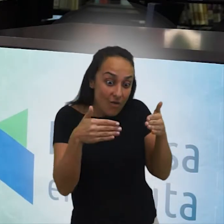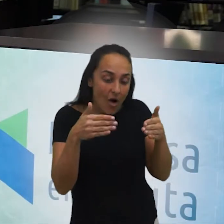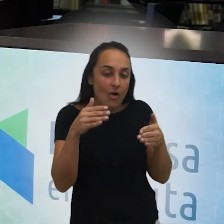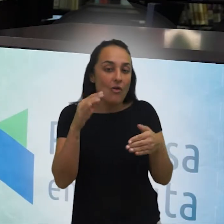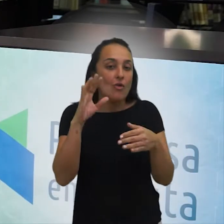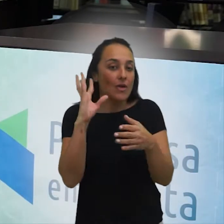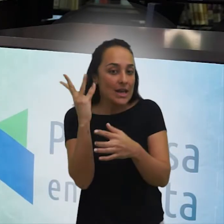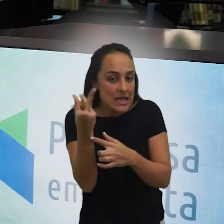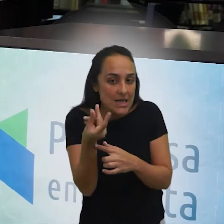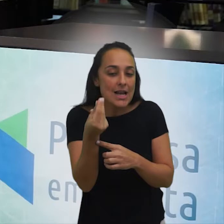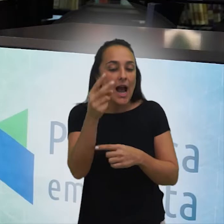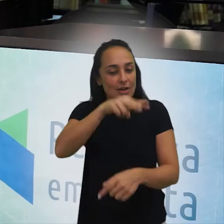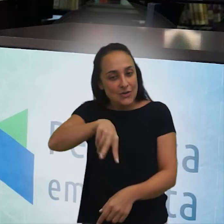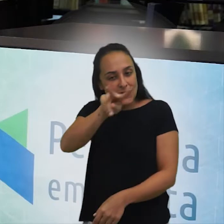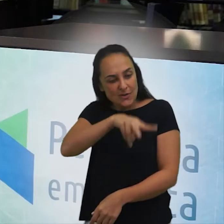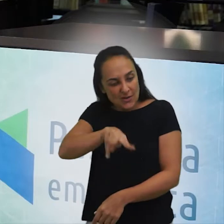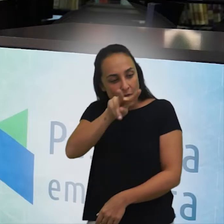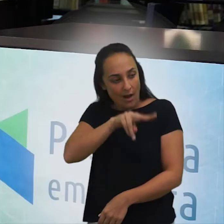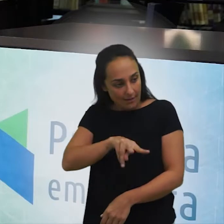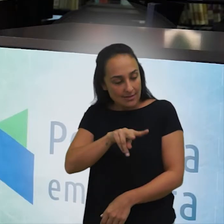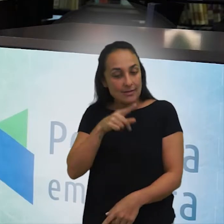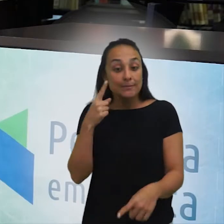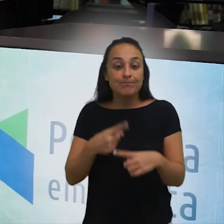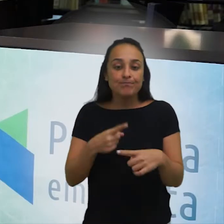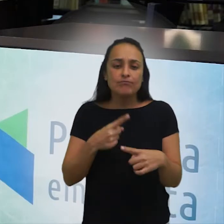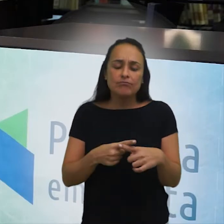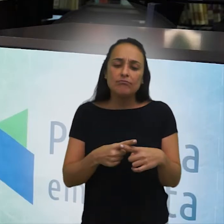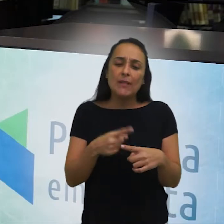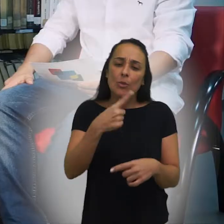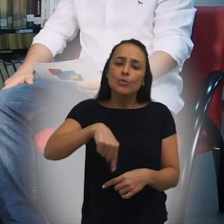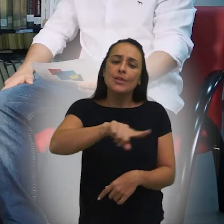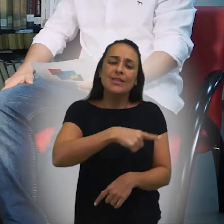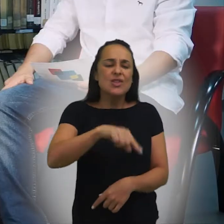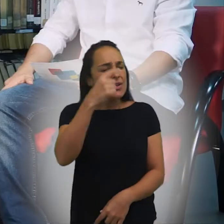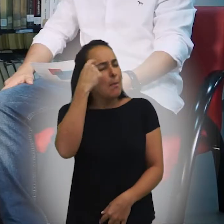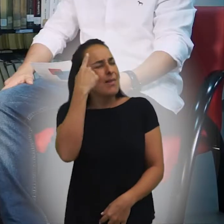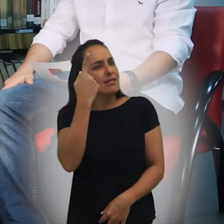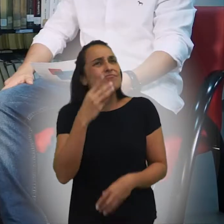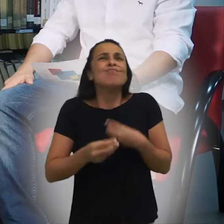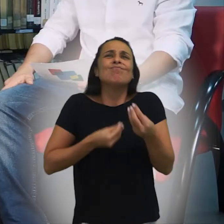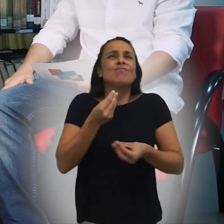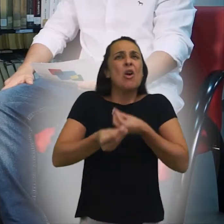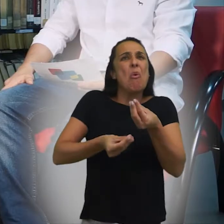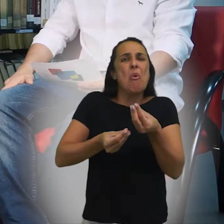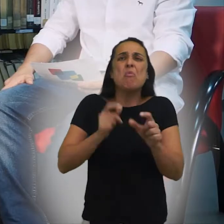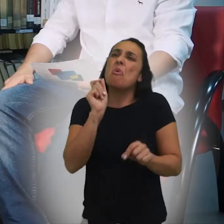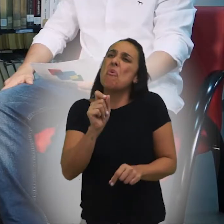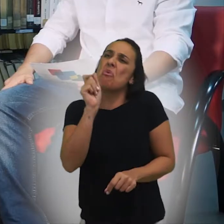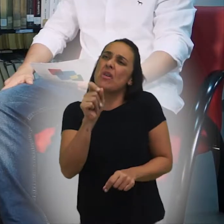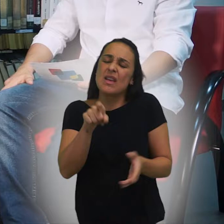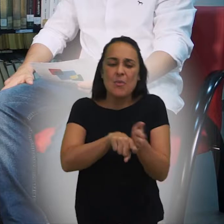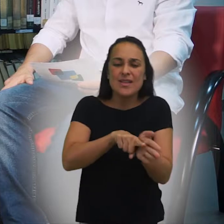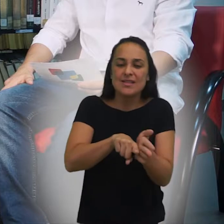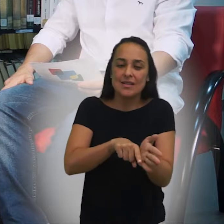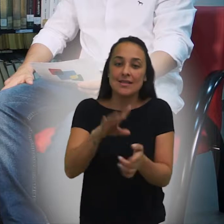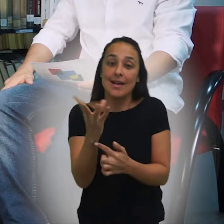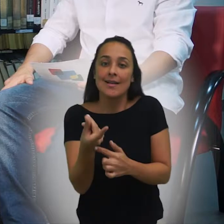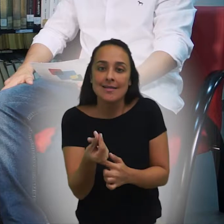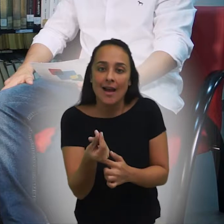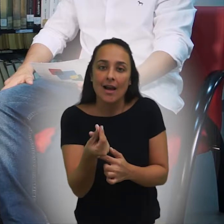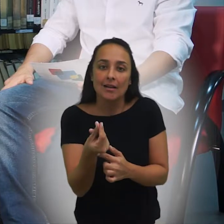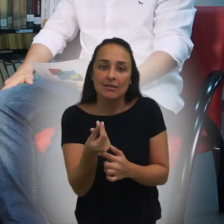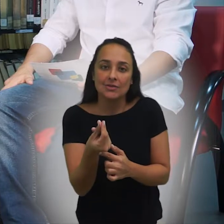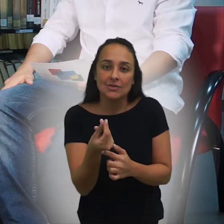que é pesquisar em artes, né? Pesquisa em artes, qualquer coisa. Não, a pesquisa em artes visuais é exatamente essa possibilidade